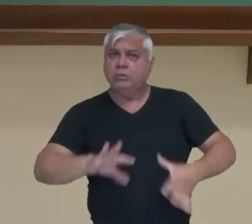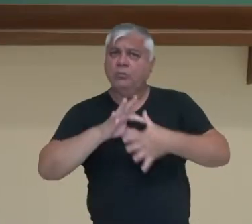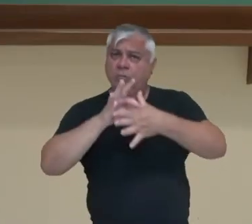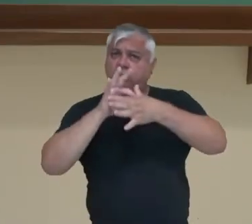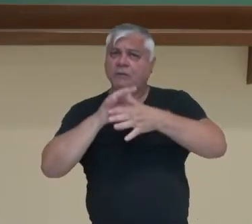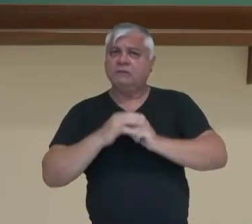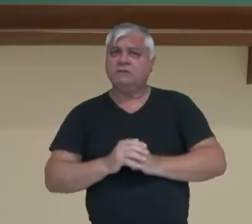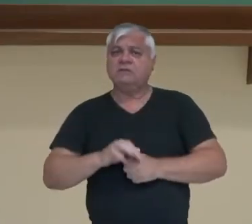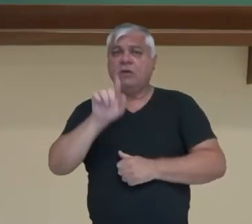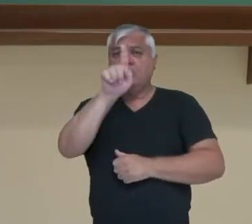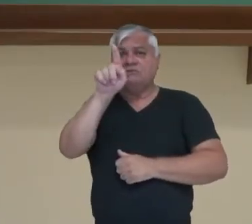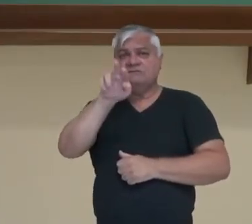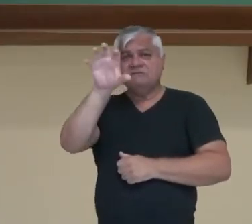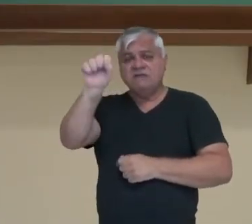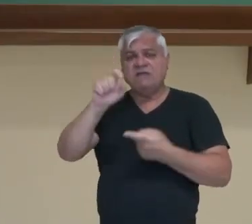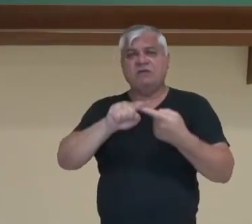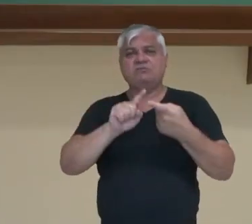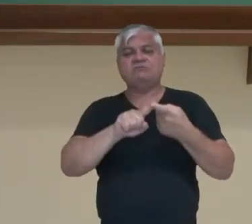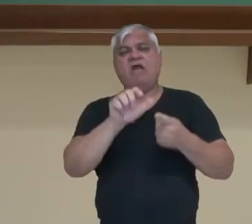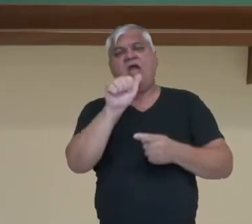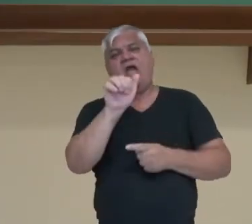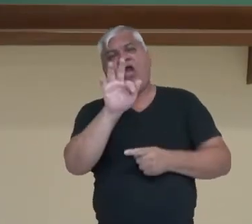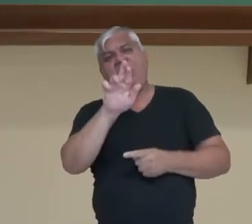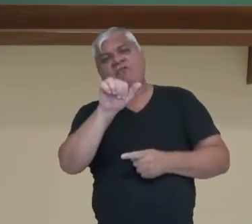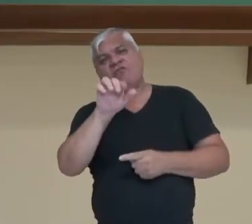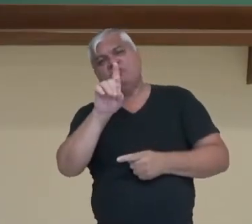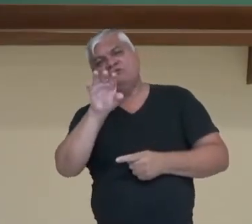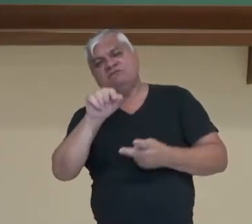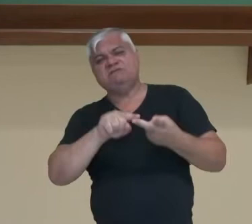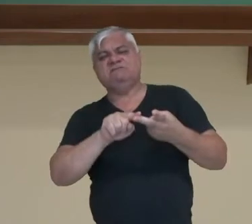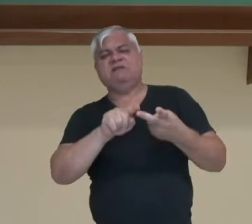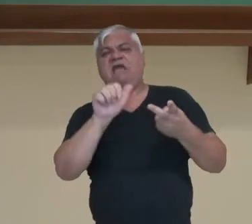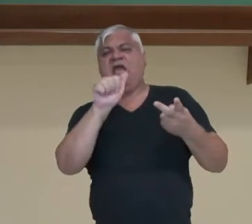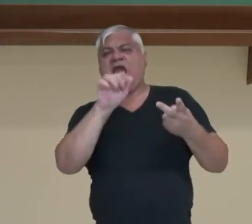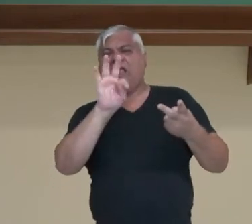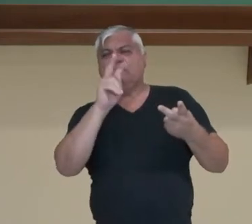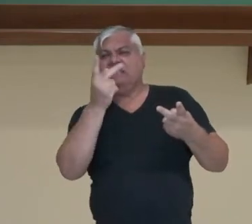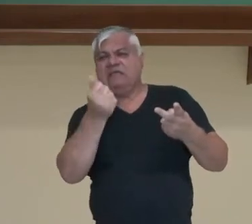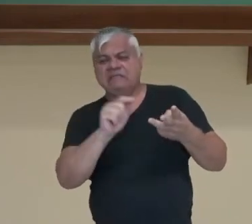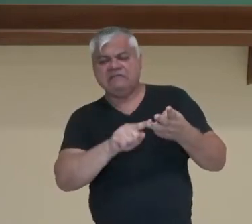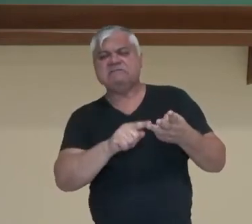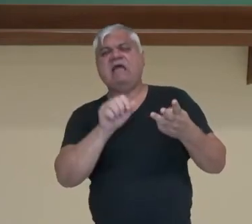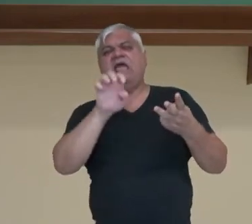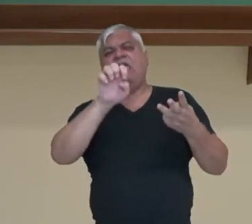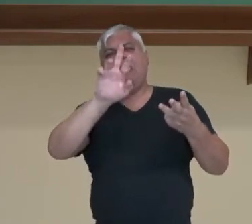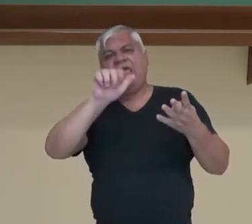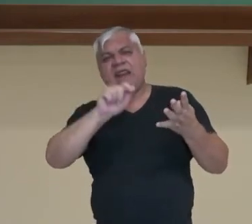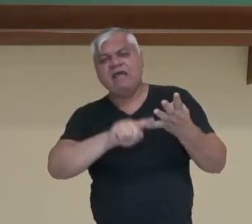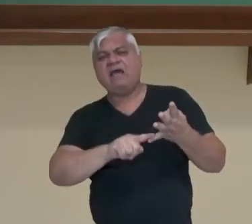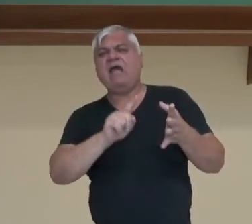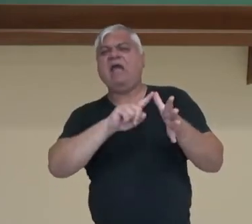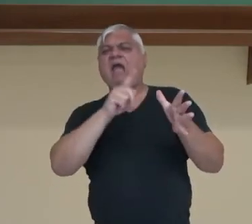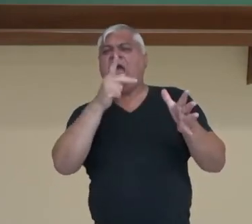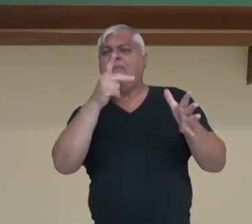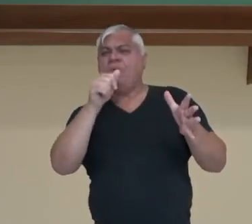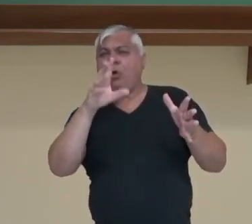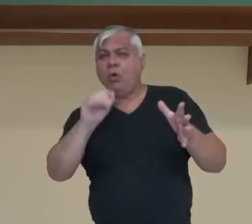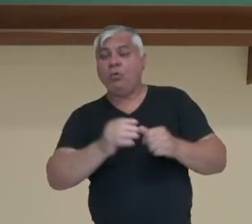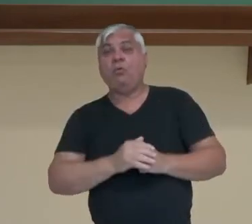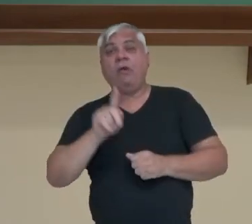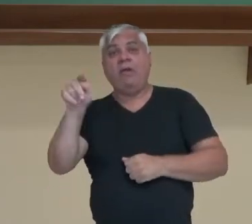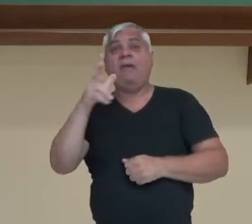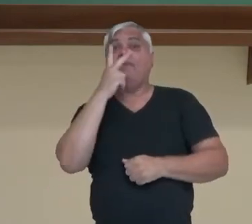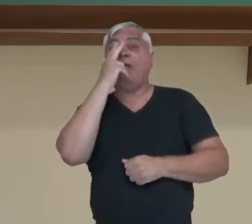exemplo, Zeus, Afrodite, Atena, né, Hera, Apolo, eles são